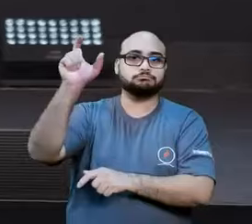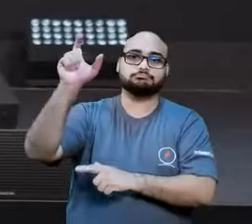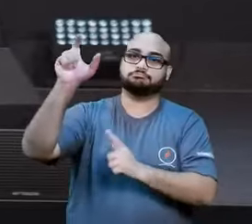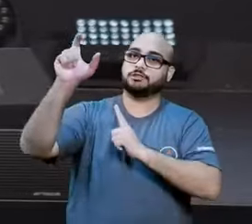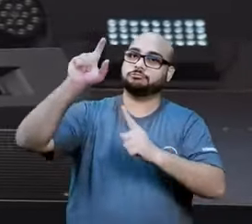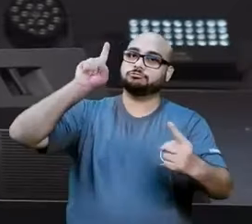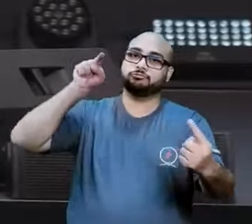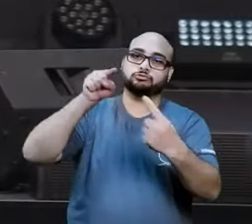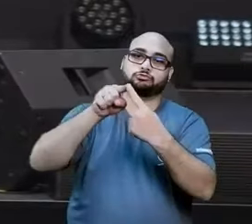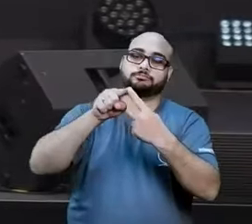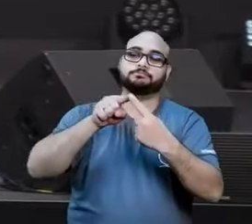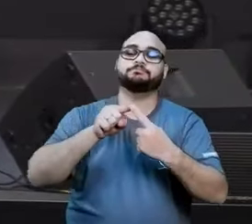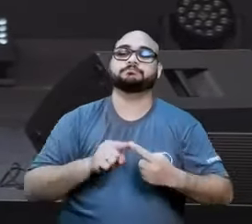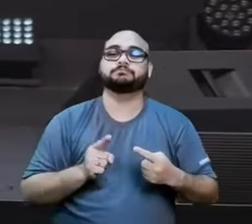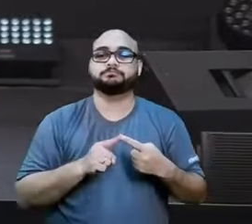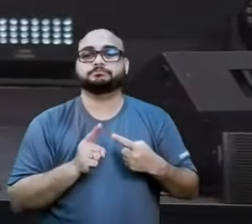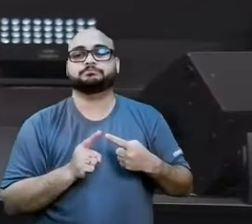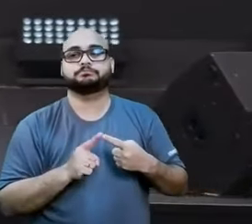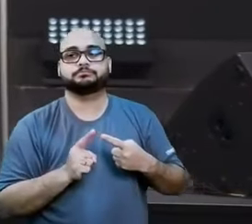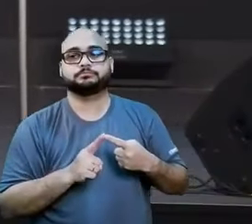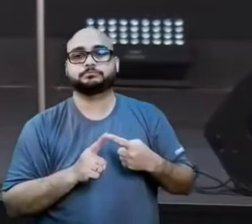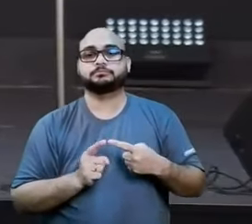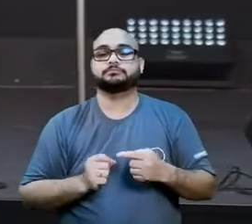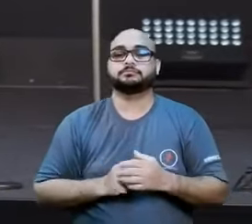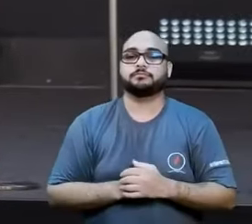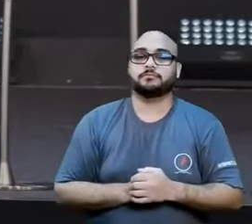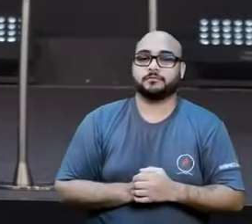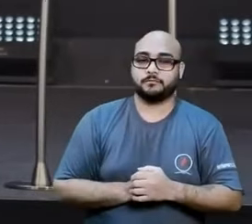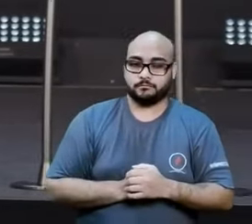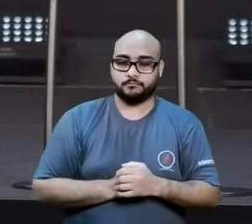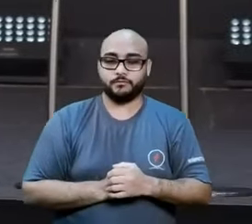no atributo da onipresença